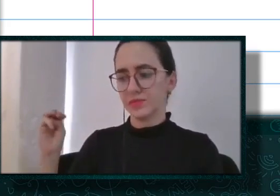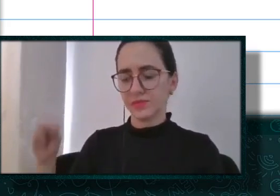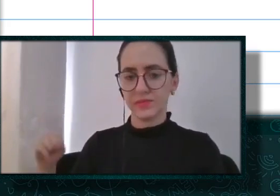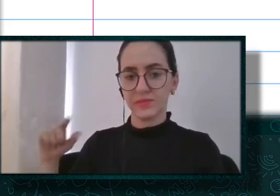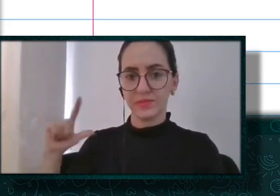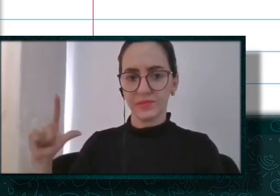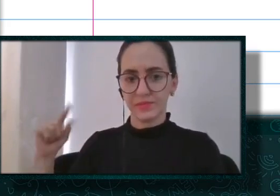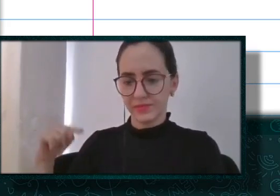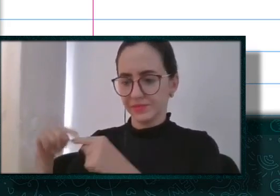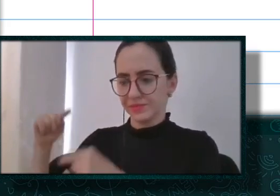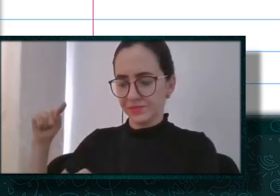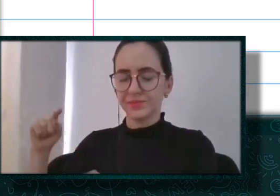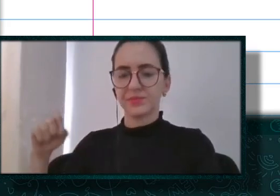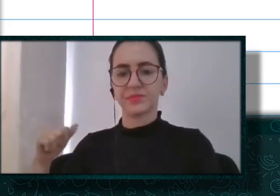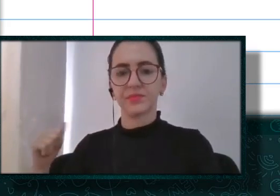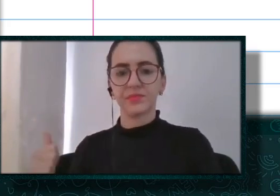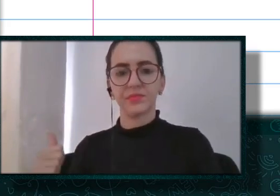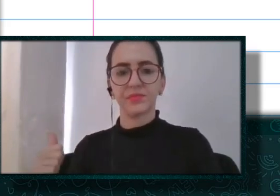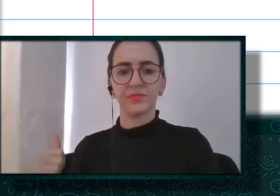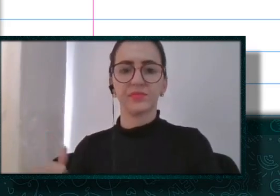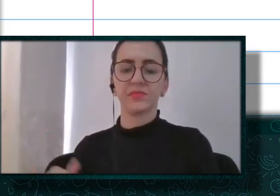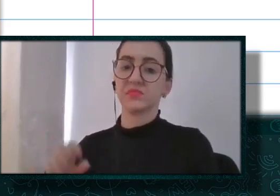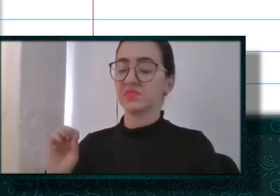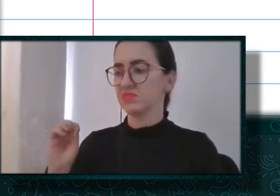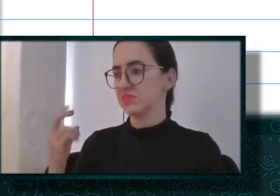Tá? Que aqui a gente já pode converter para